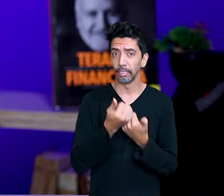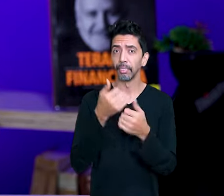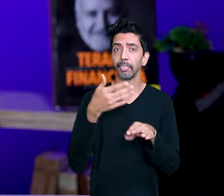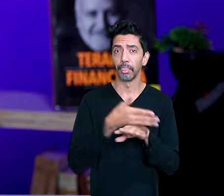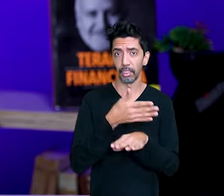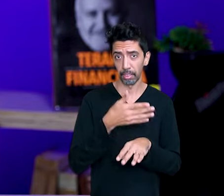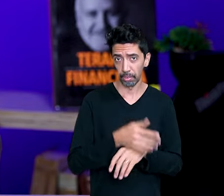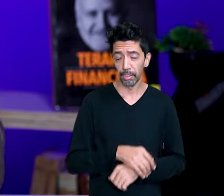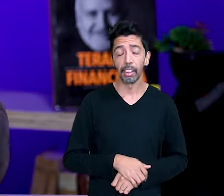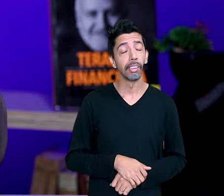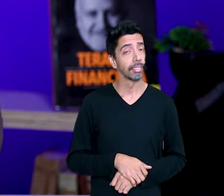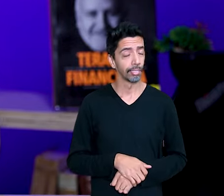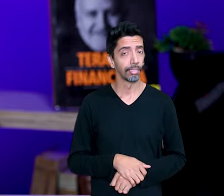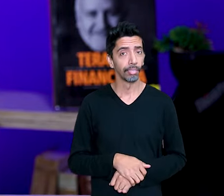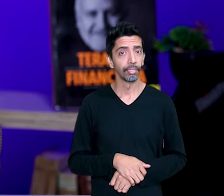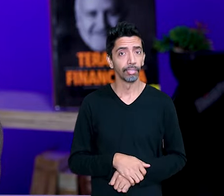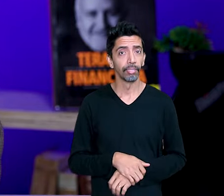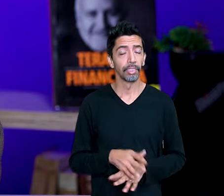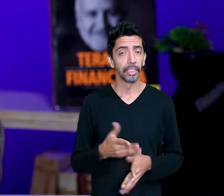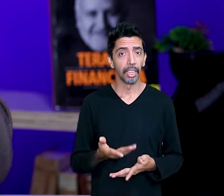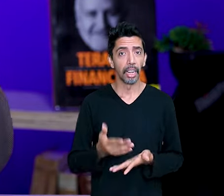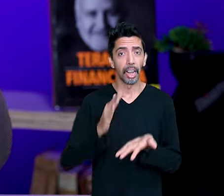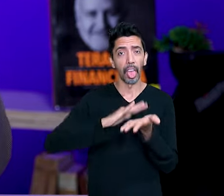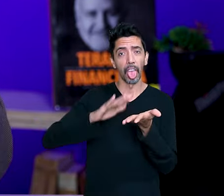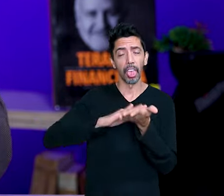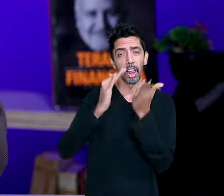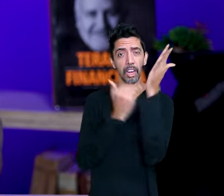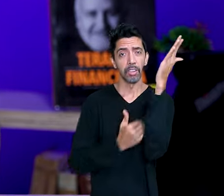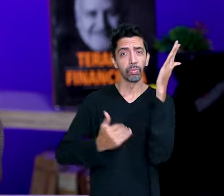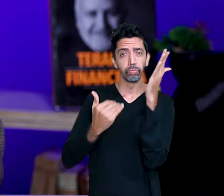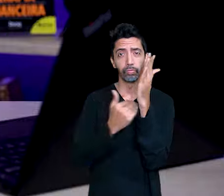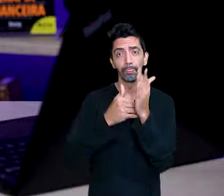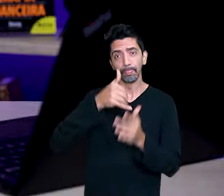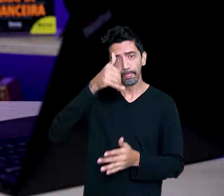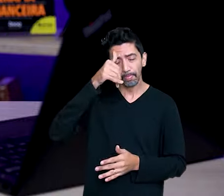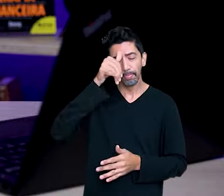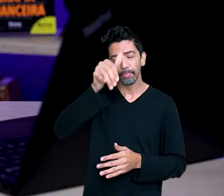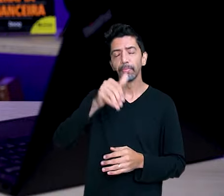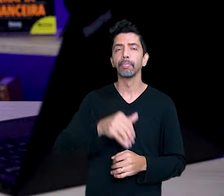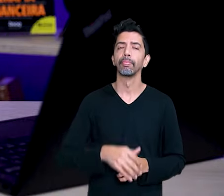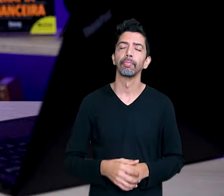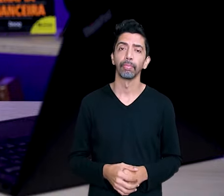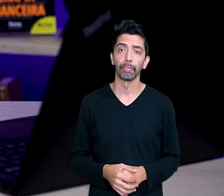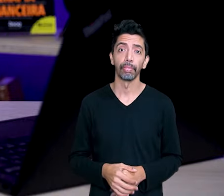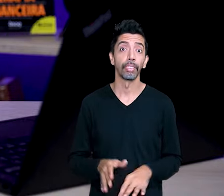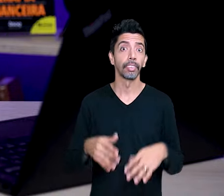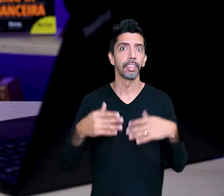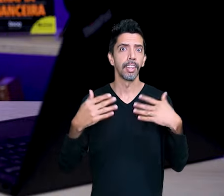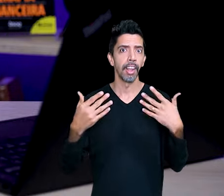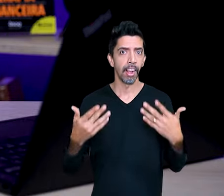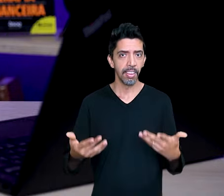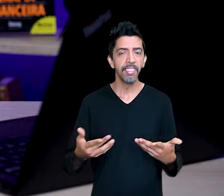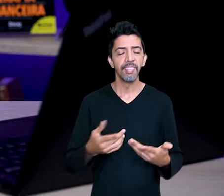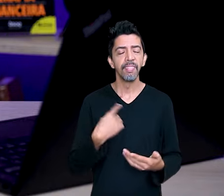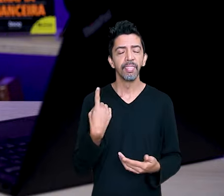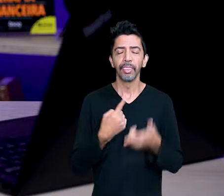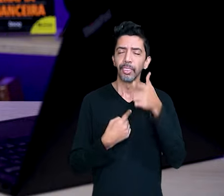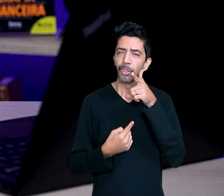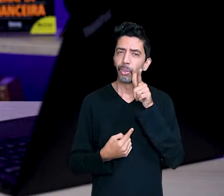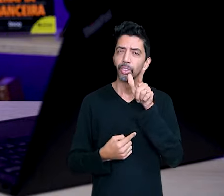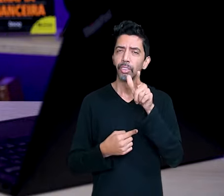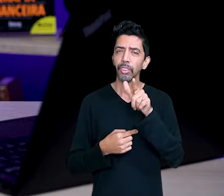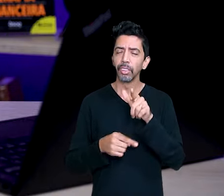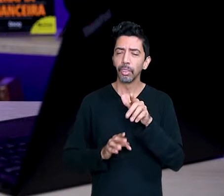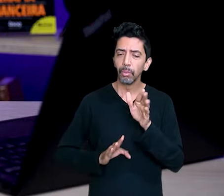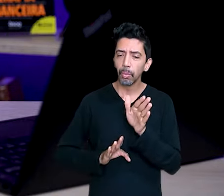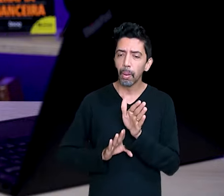economia maior, evitando desperdício, evitando os excessos. Só assim nós conseguimos